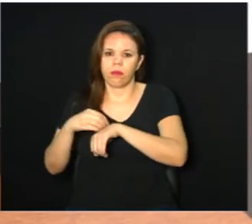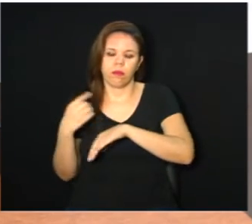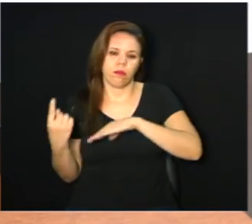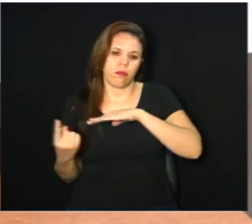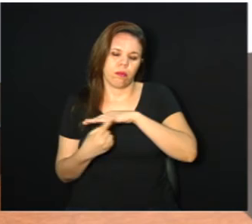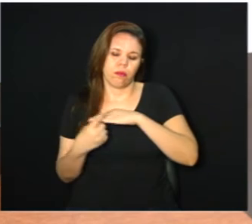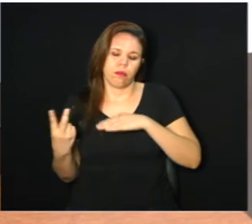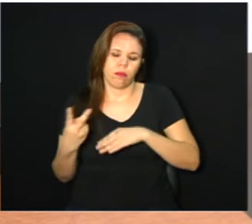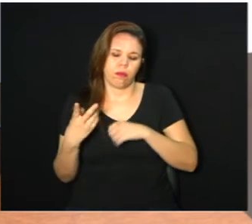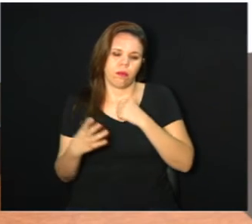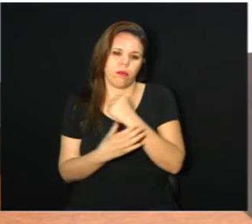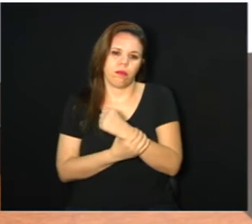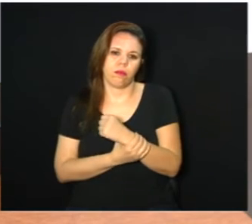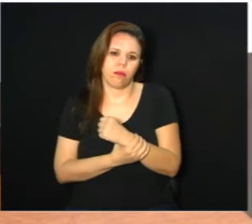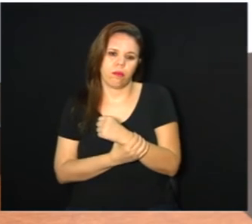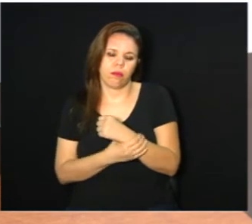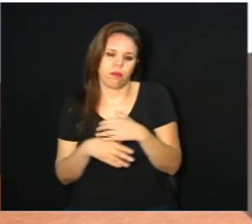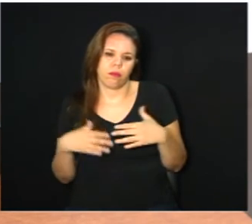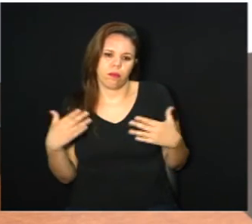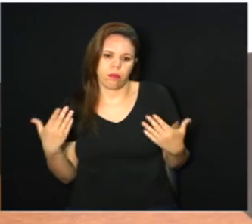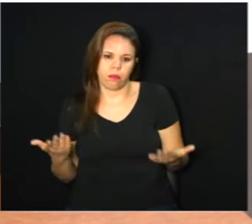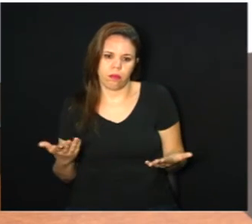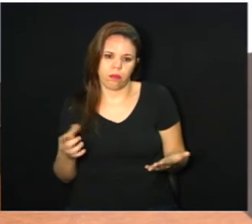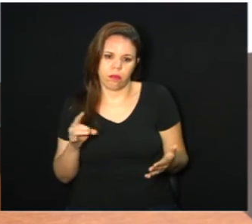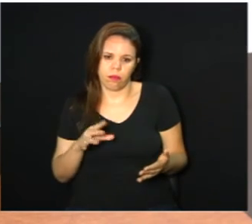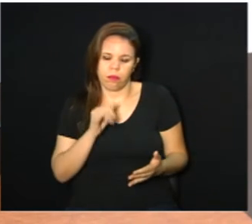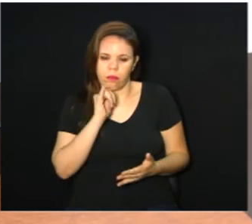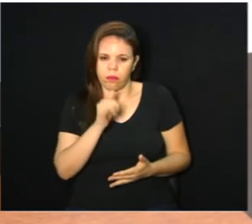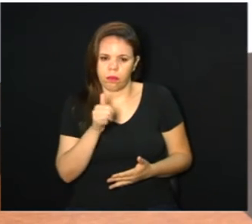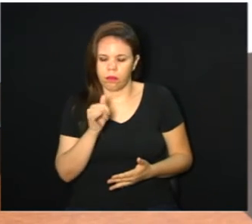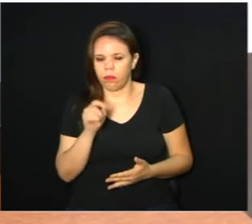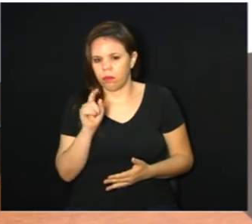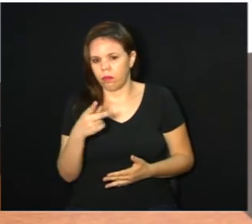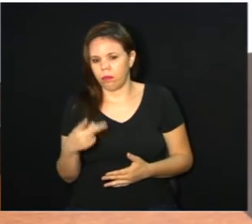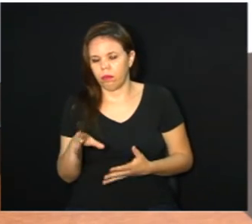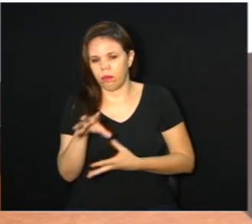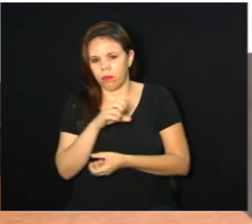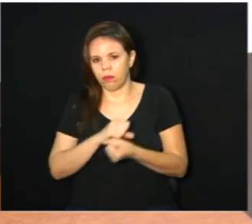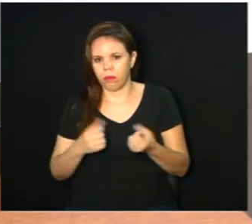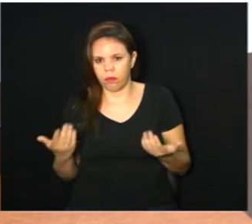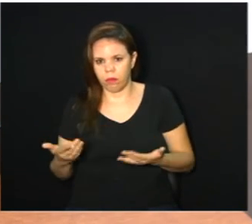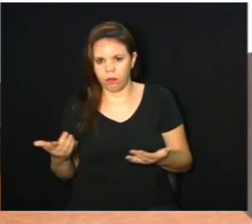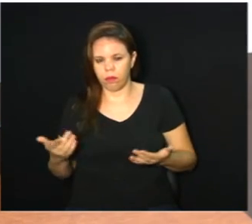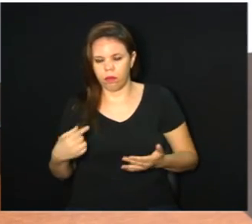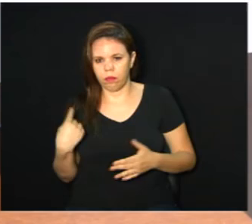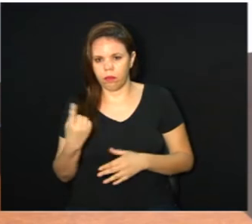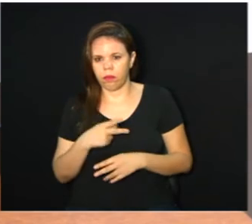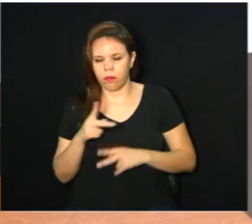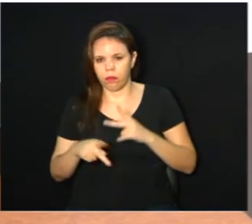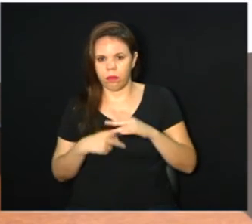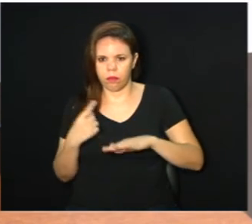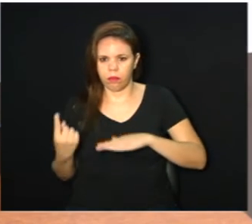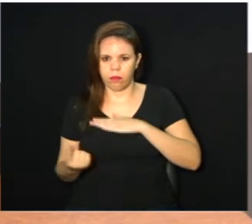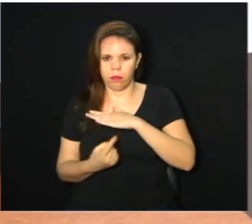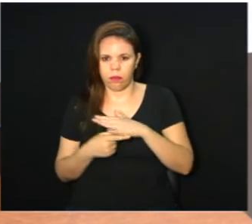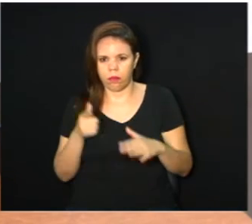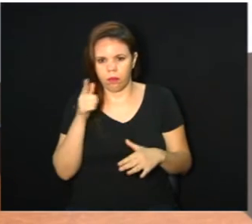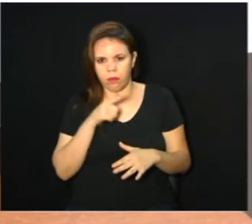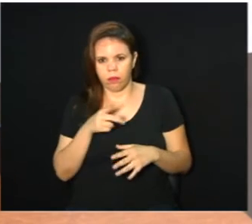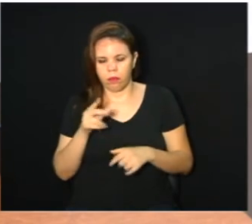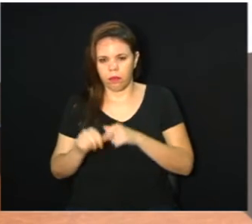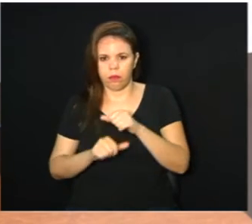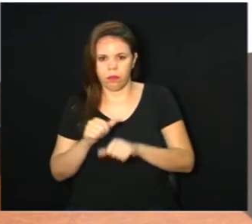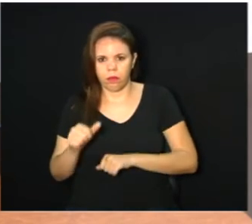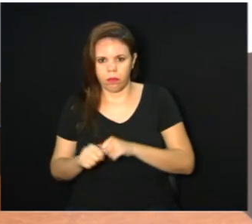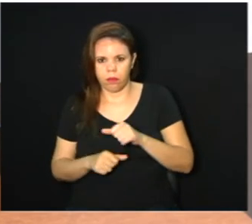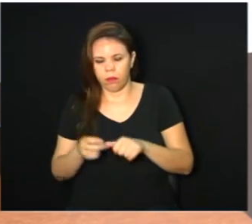esse valor de segurança. Então, mas só frisando a questão da ambiental, hoje os nossos consumidores, nós conseguimos ver essa mudança